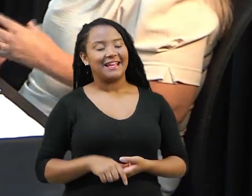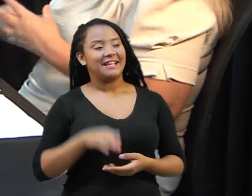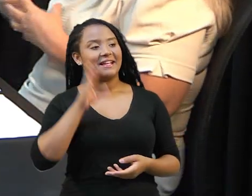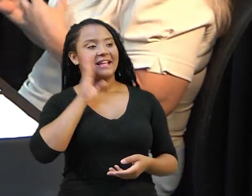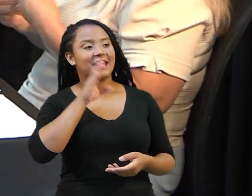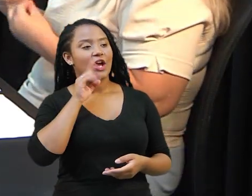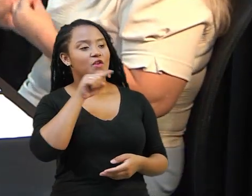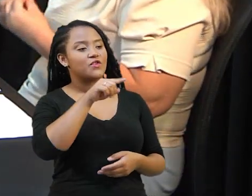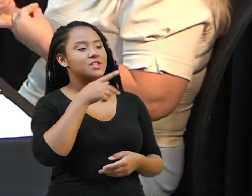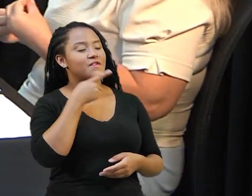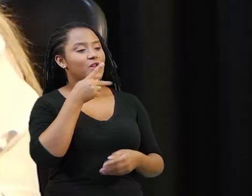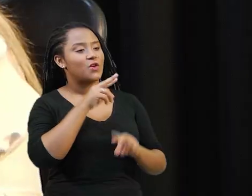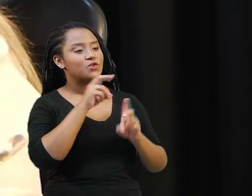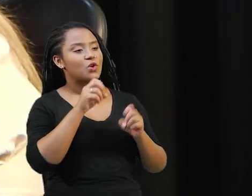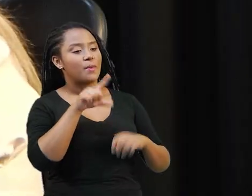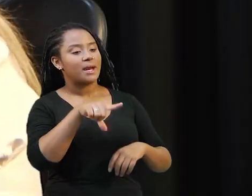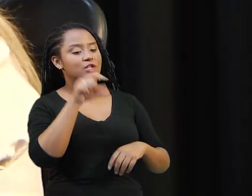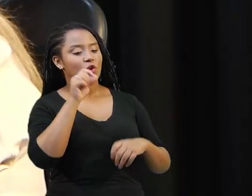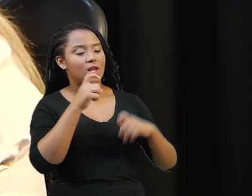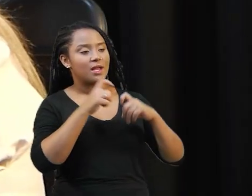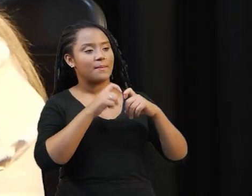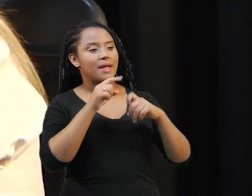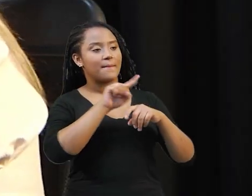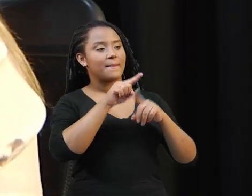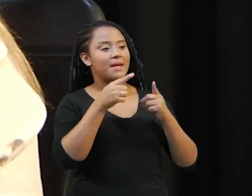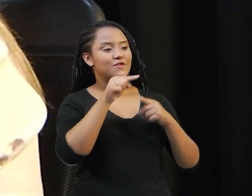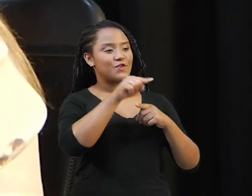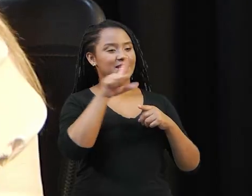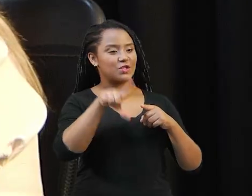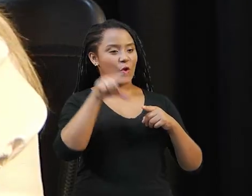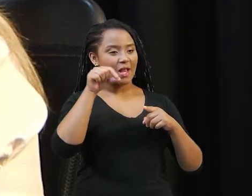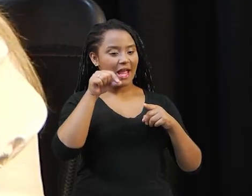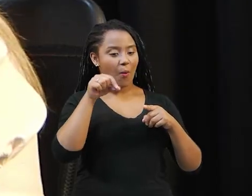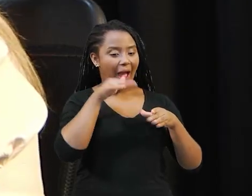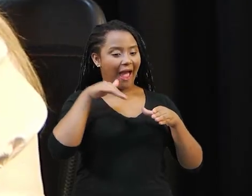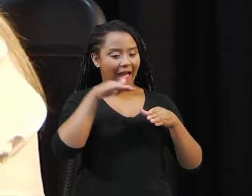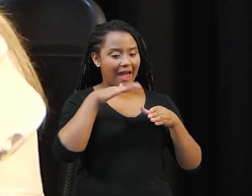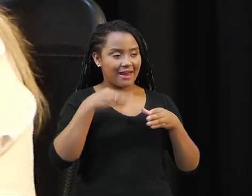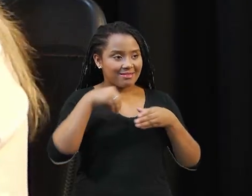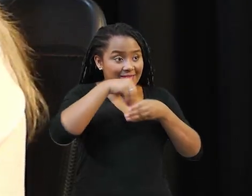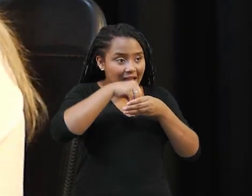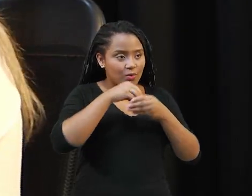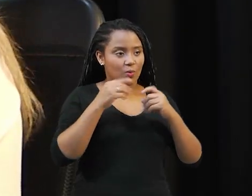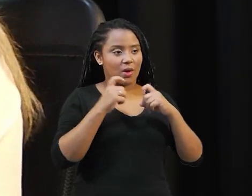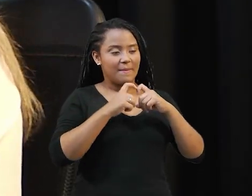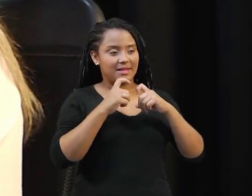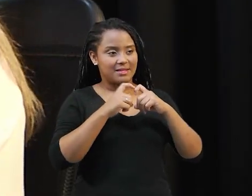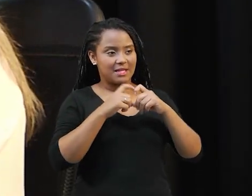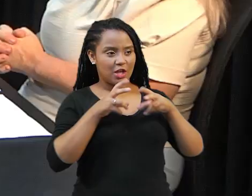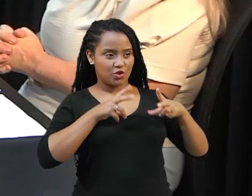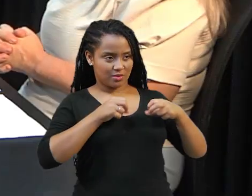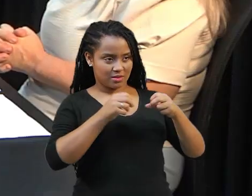mas aí o senhor afunilou um pouquinho mais para a questão da oncologia, né? Sim. Por quê?